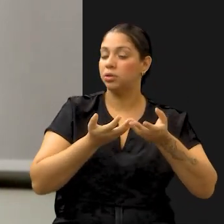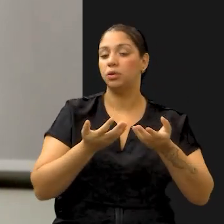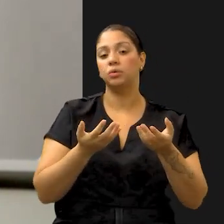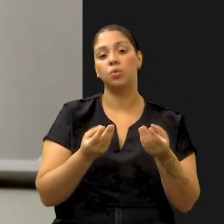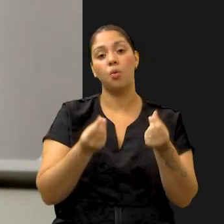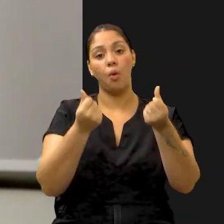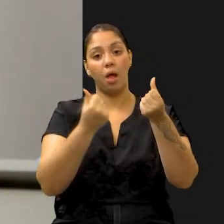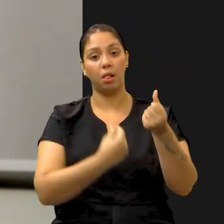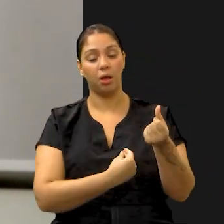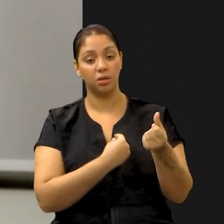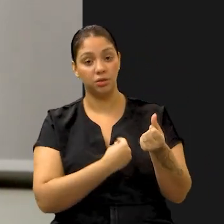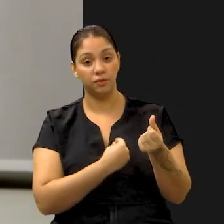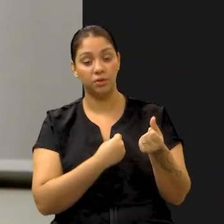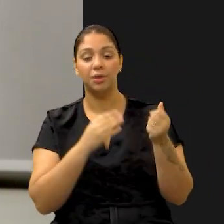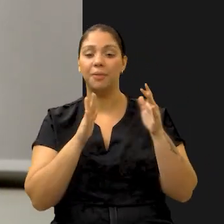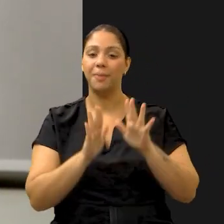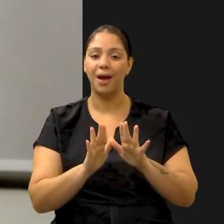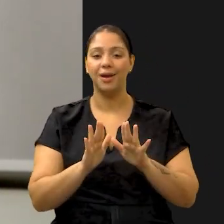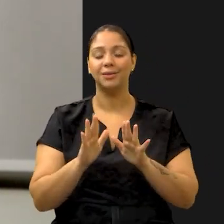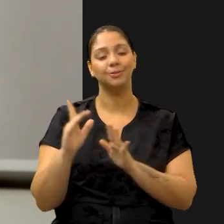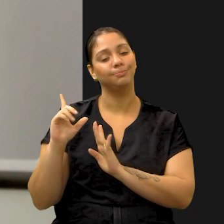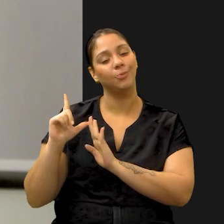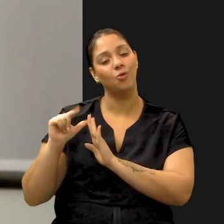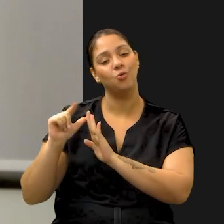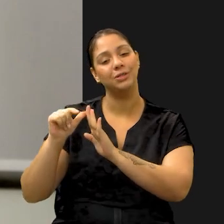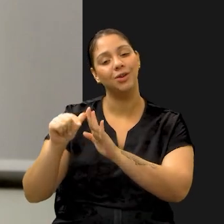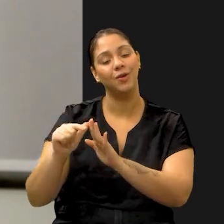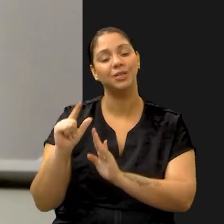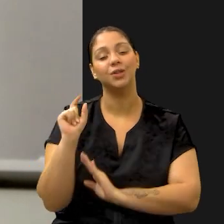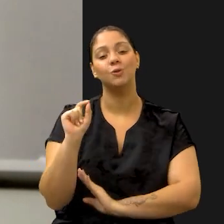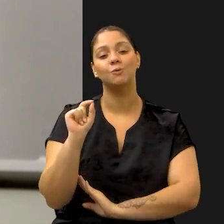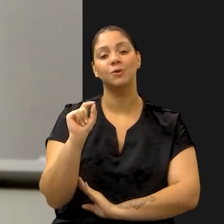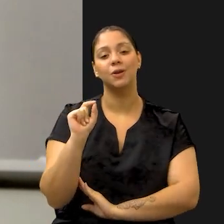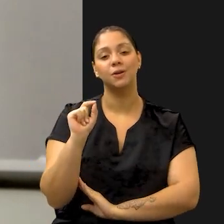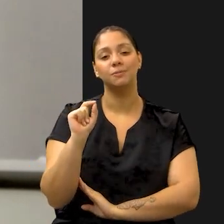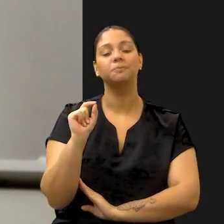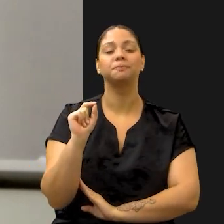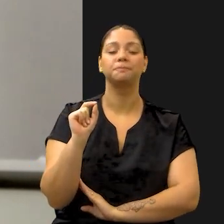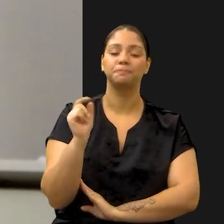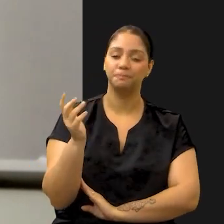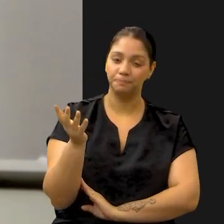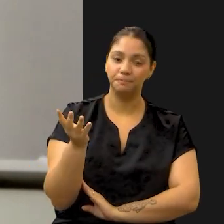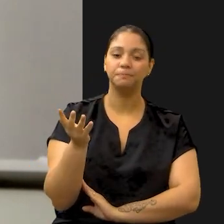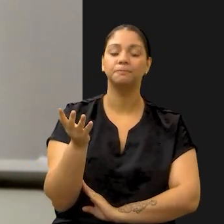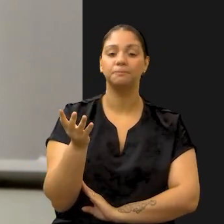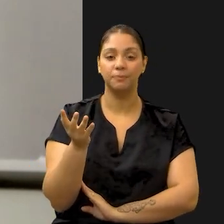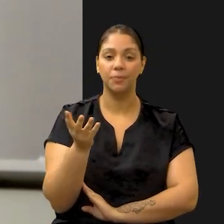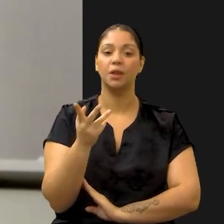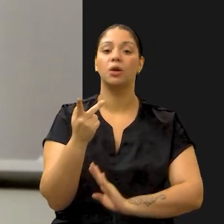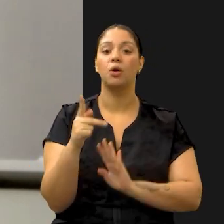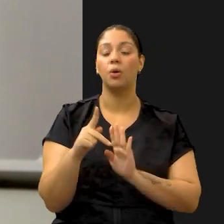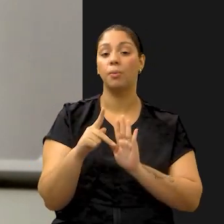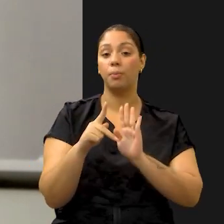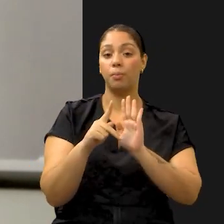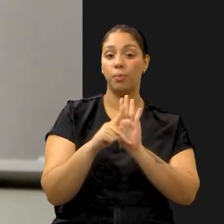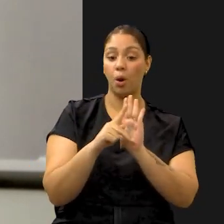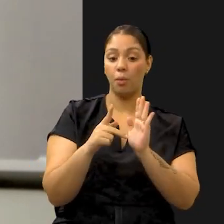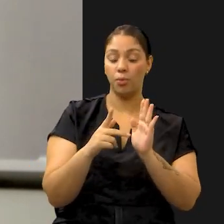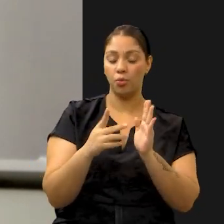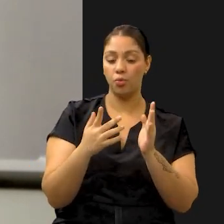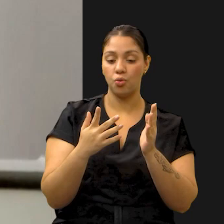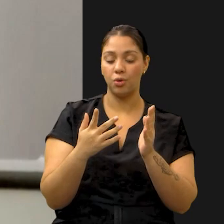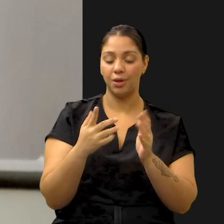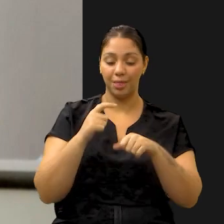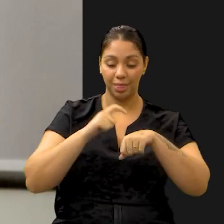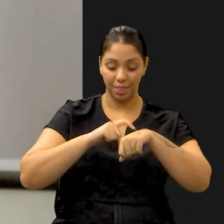informação, nos trouxe muita qualidade de vida. Mas o custo disso está sendo realmente, às vezes, o tempo